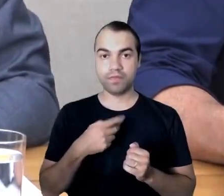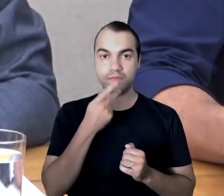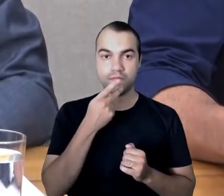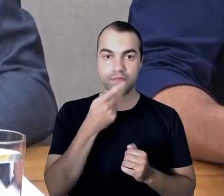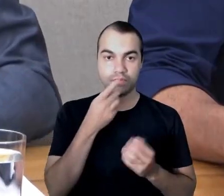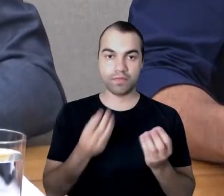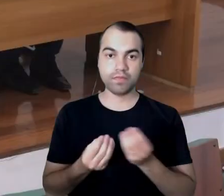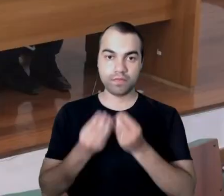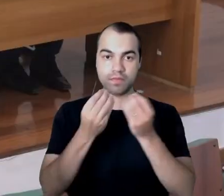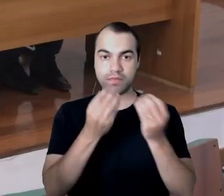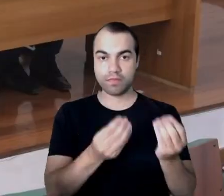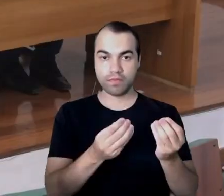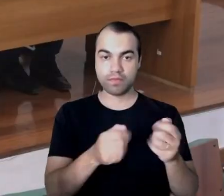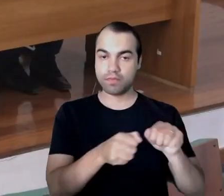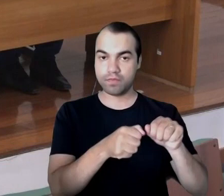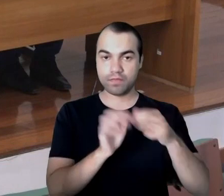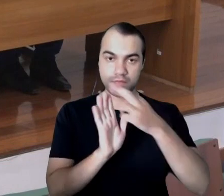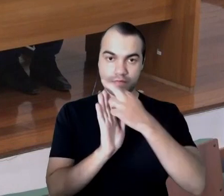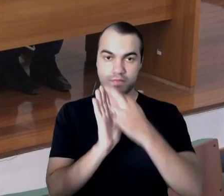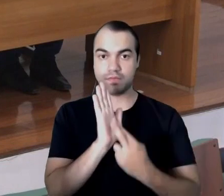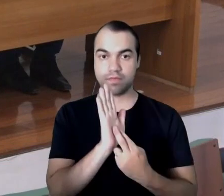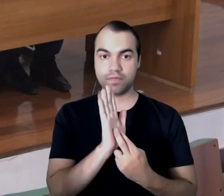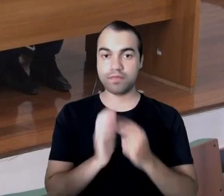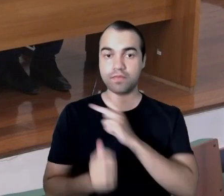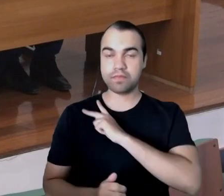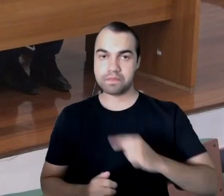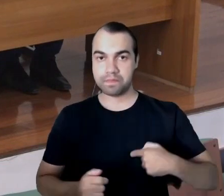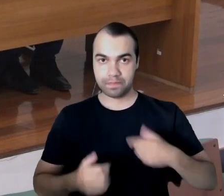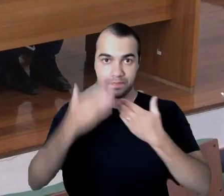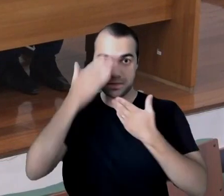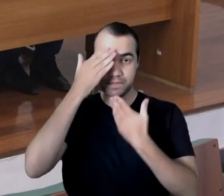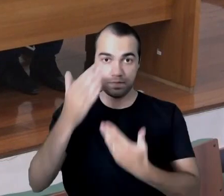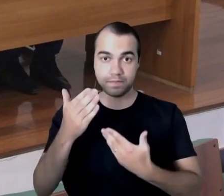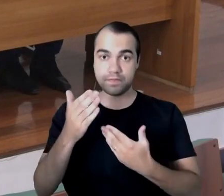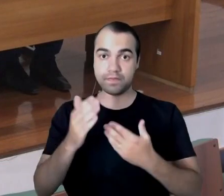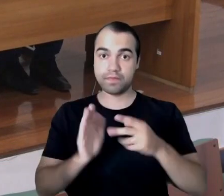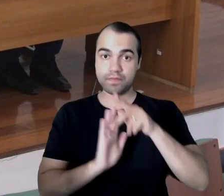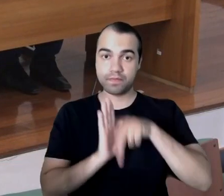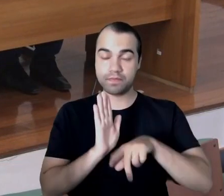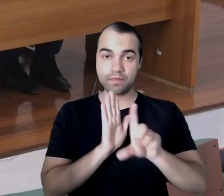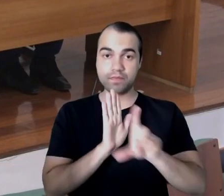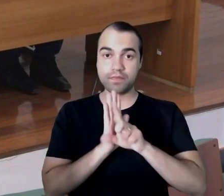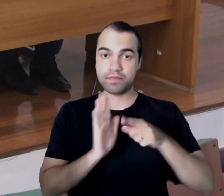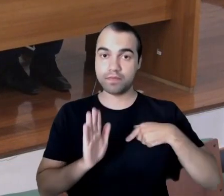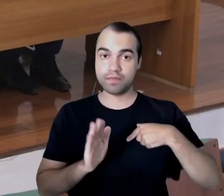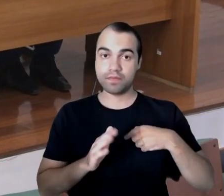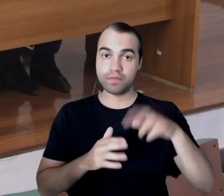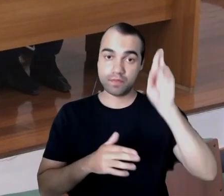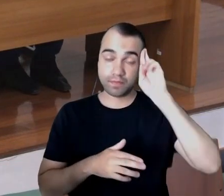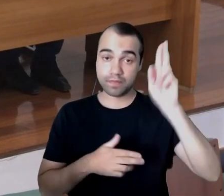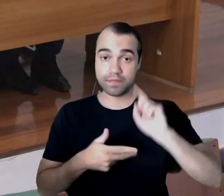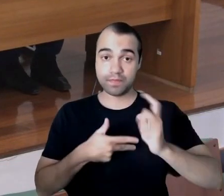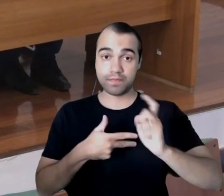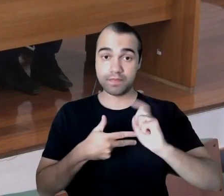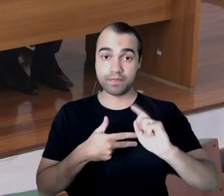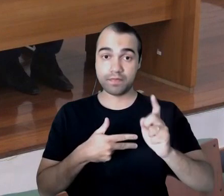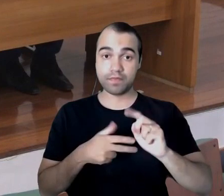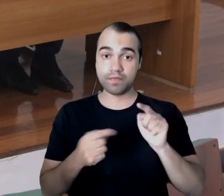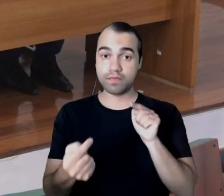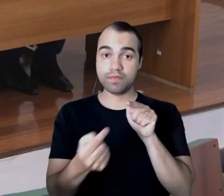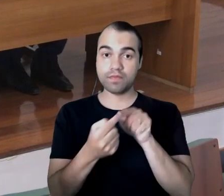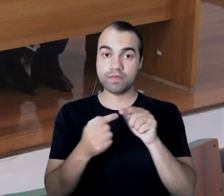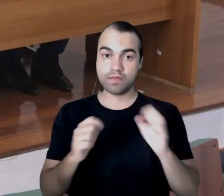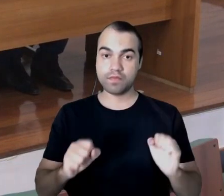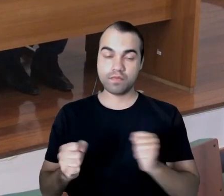relatoria Presidente eu agradeço o projeto de lei de autoria do Poder Executivo e tem como objetivo fortalecer as ações de